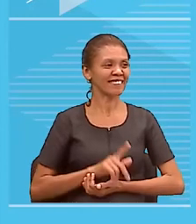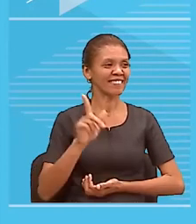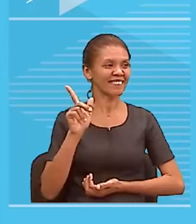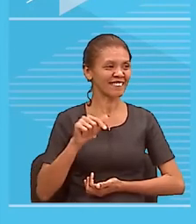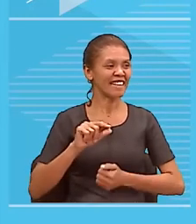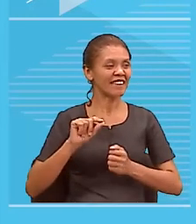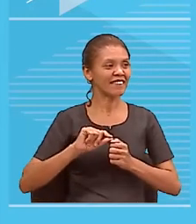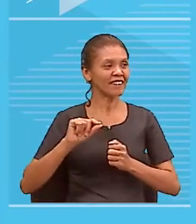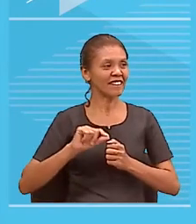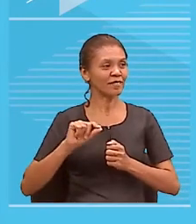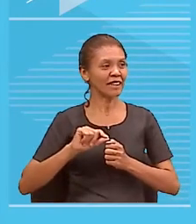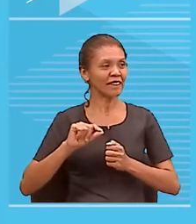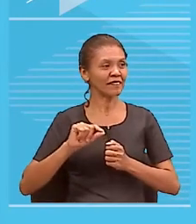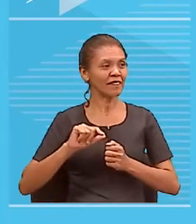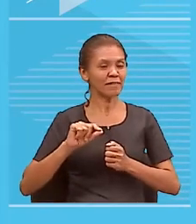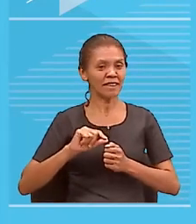panela